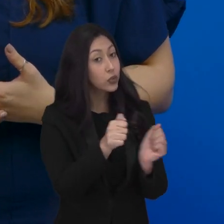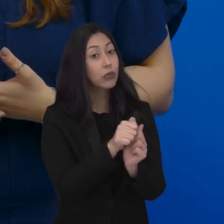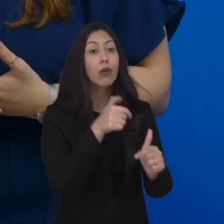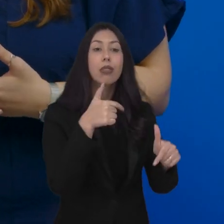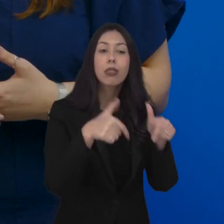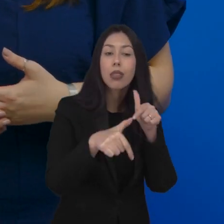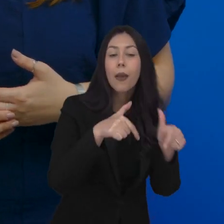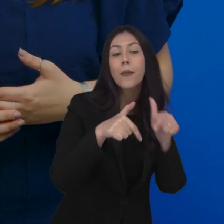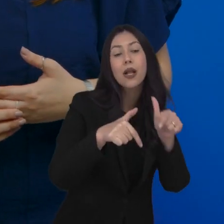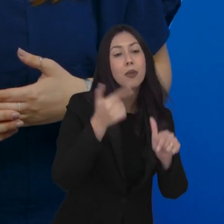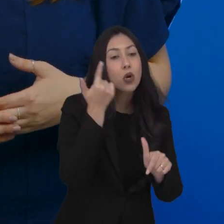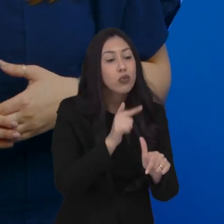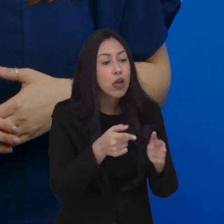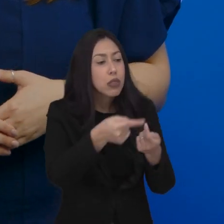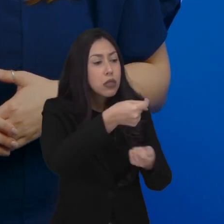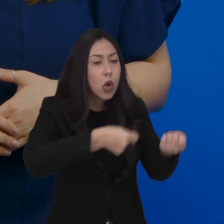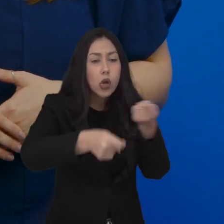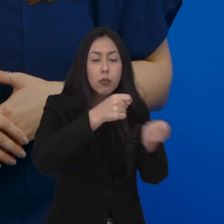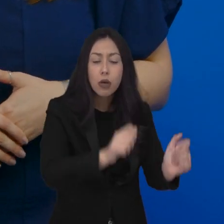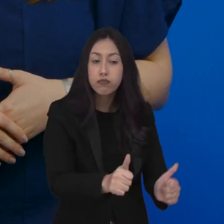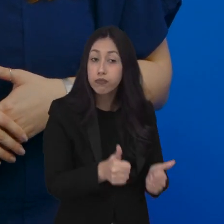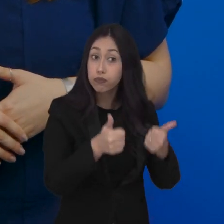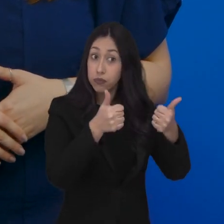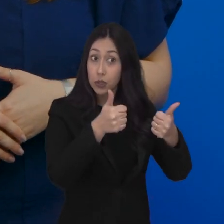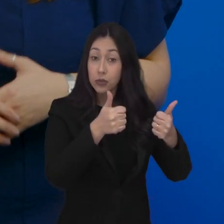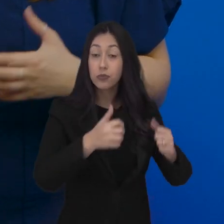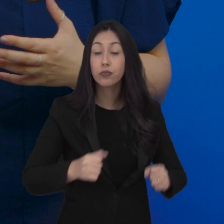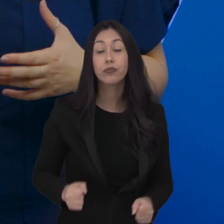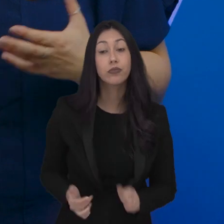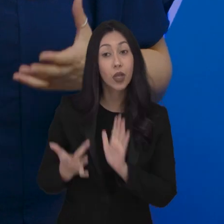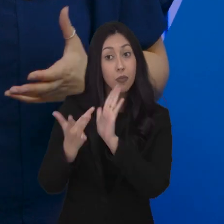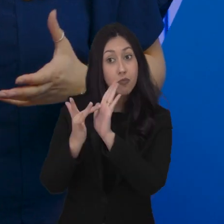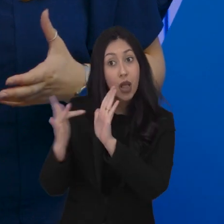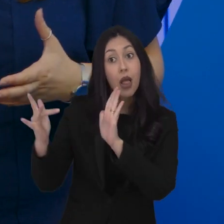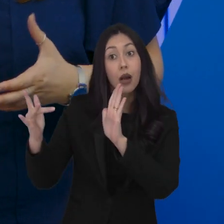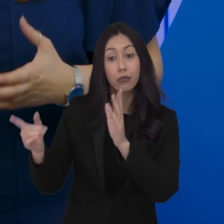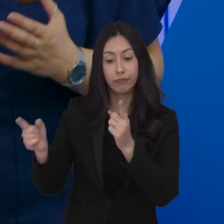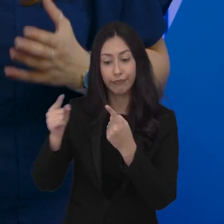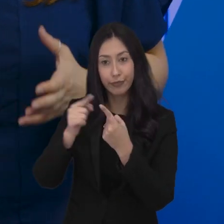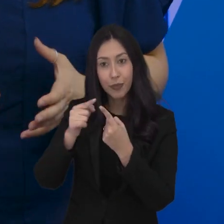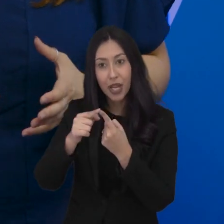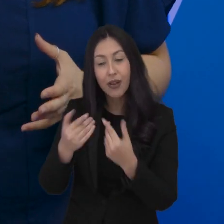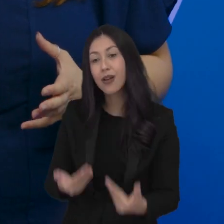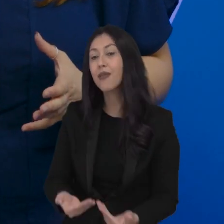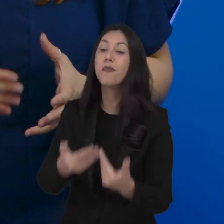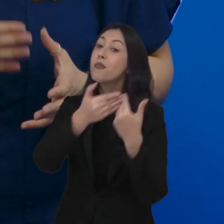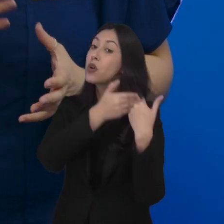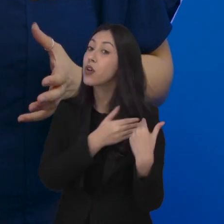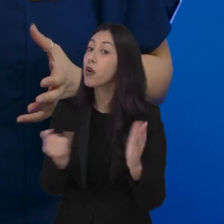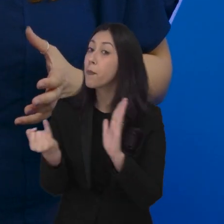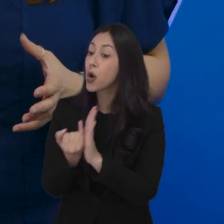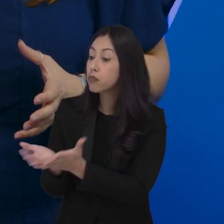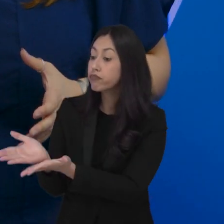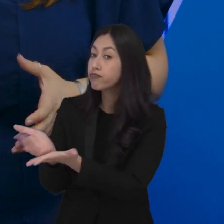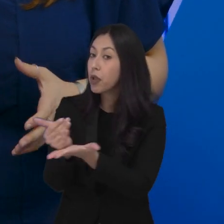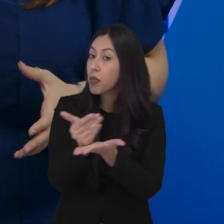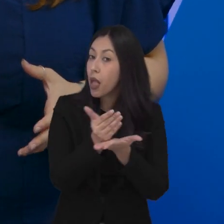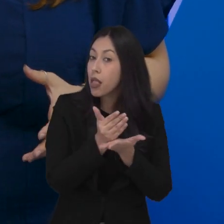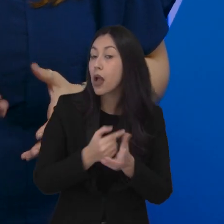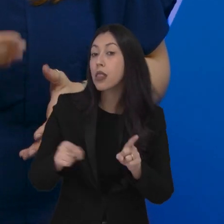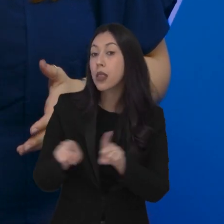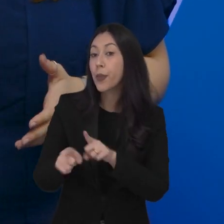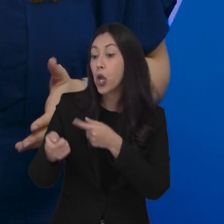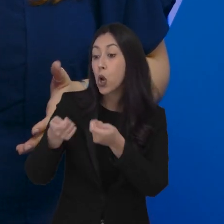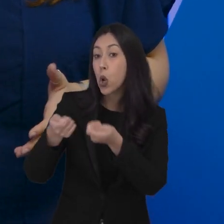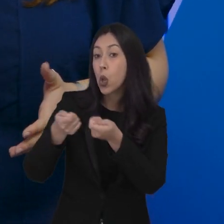conjunto para promover o bem-estar econômico do Brasil. O Tesouro Nacional é responsável pela arrecadação de impostos,